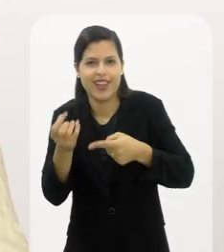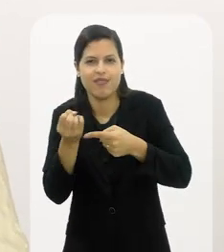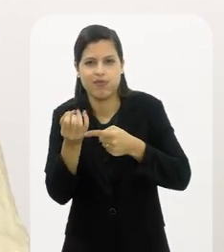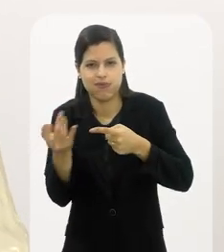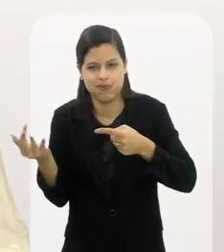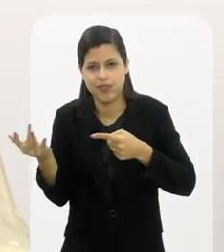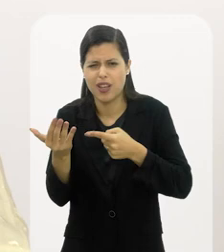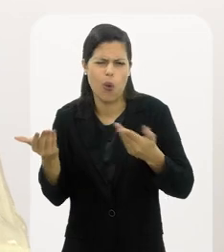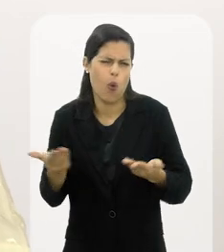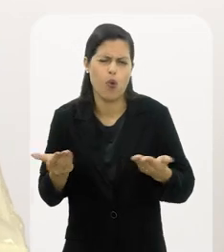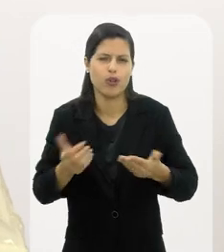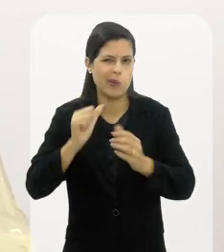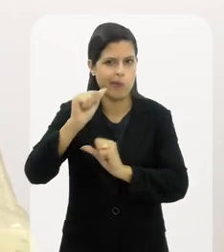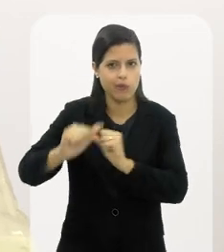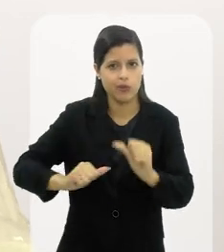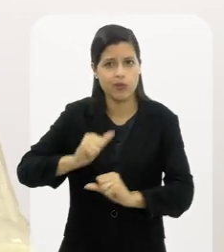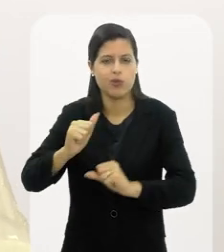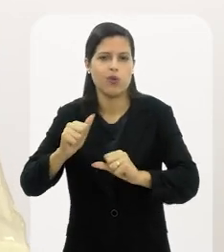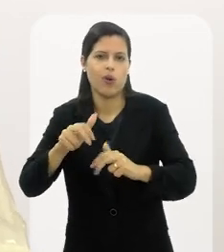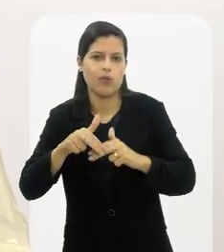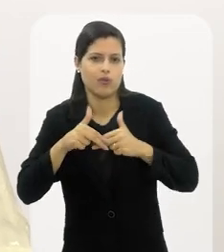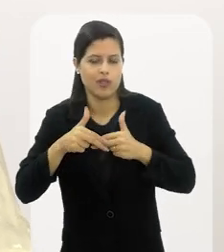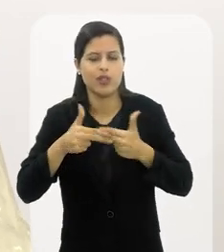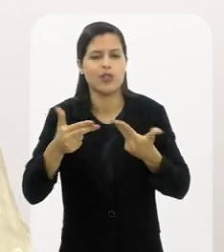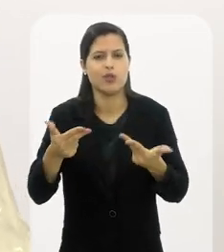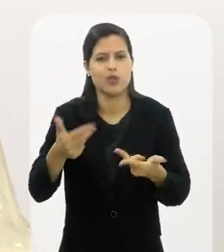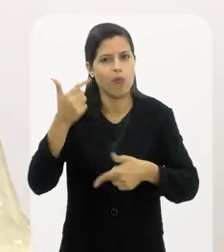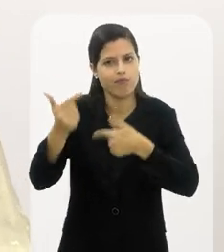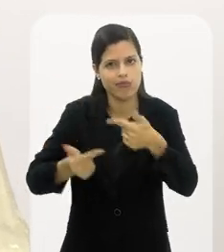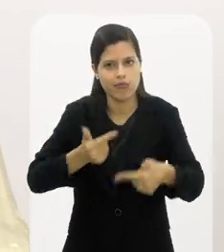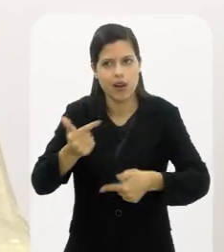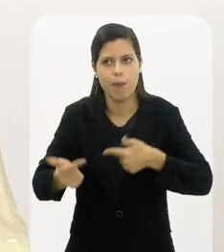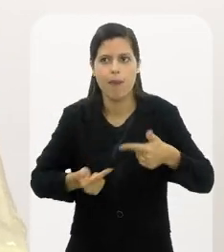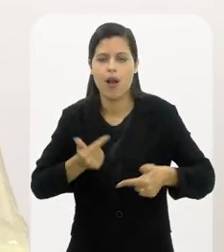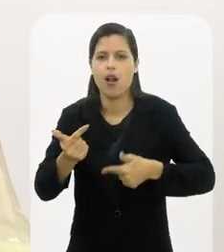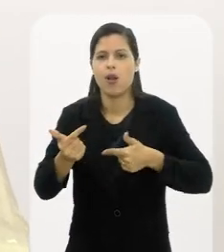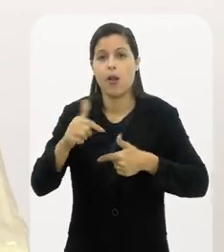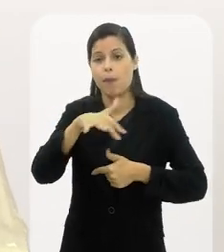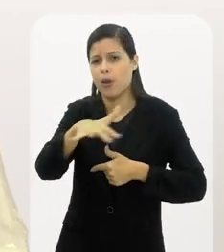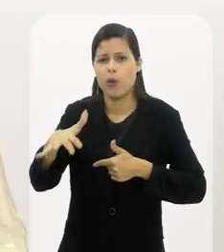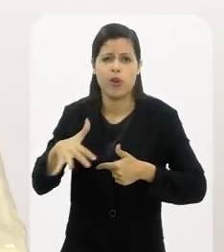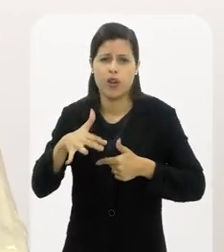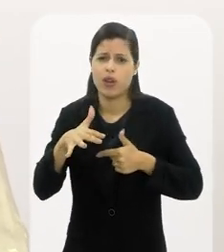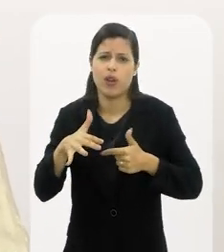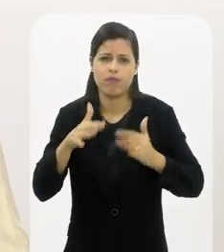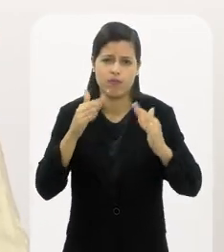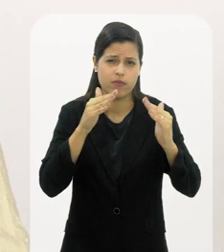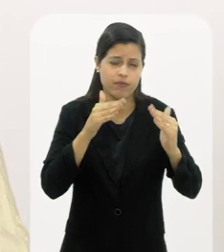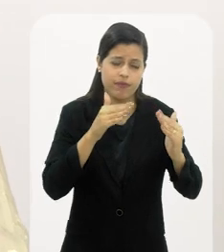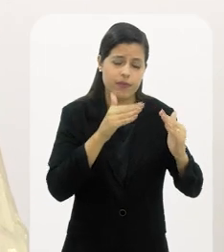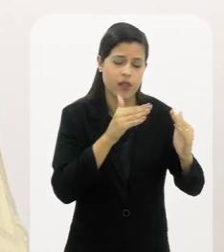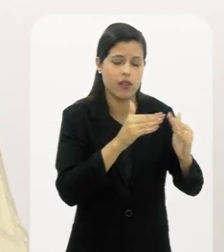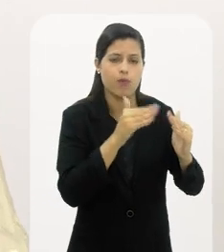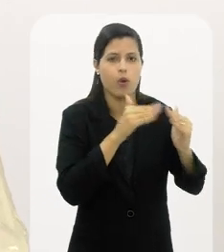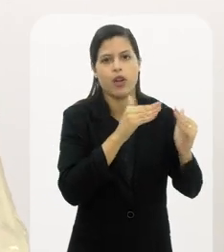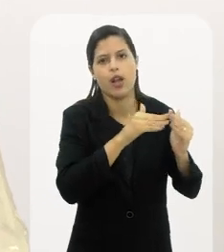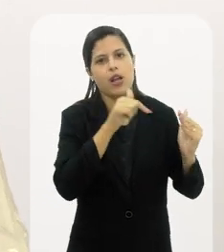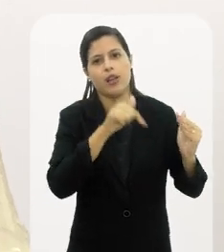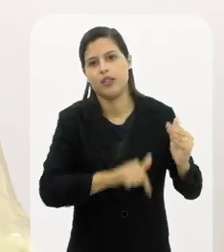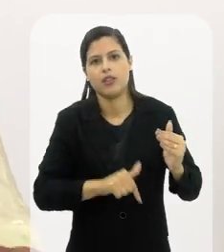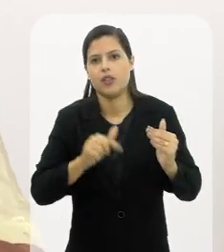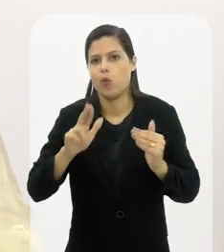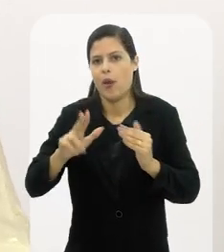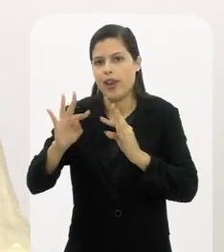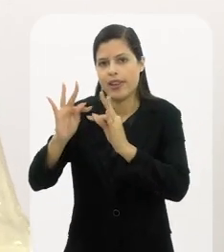vendendo incensos ou vendendo livros, até por conta da correria. A maioria hoje não mora em templo, mora fora, então tem que sustentar a